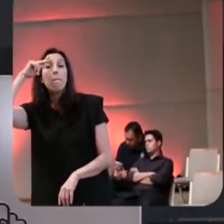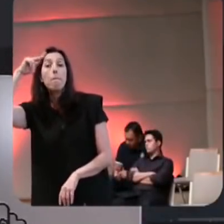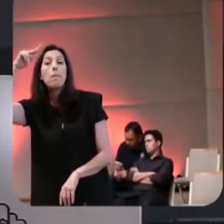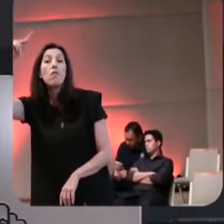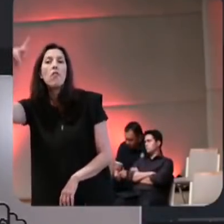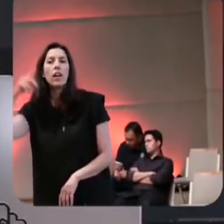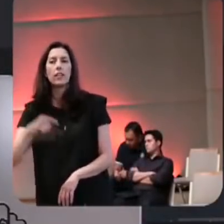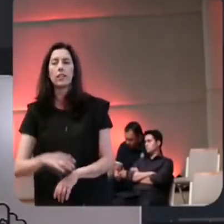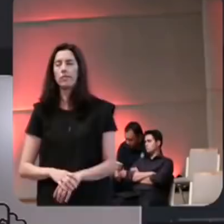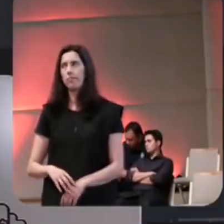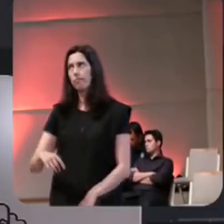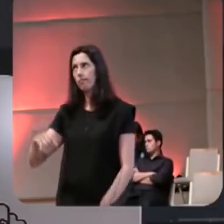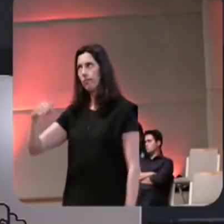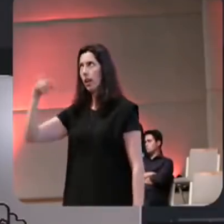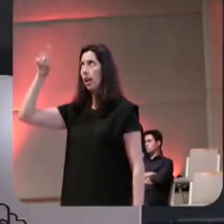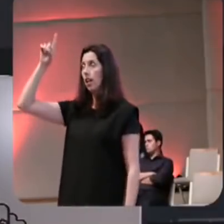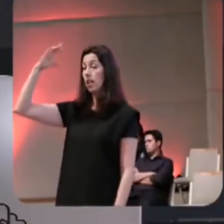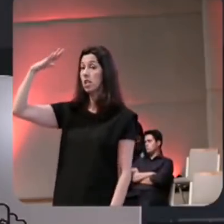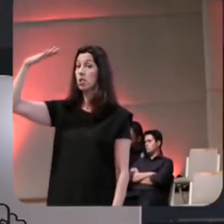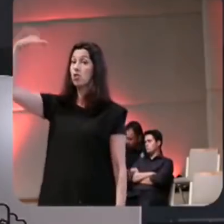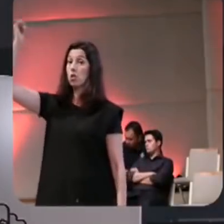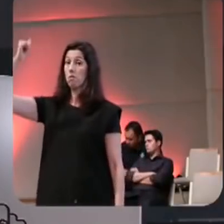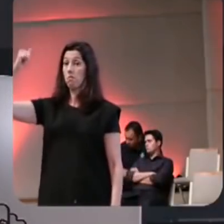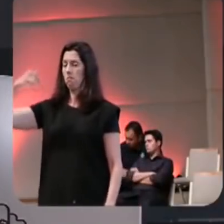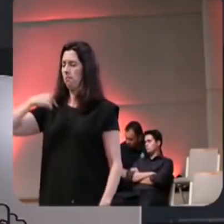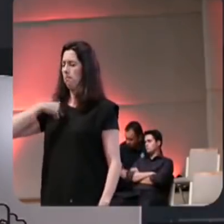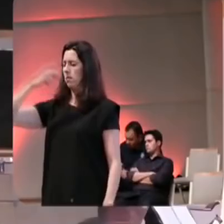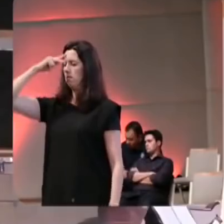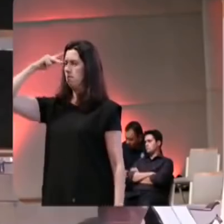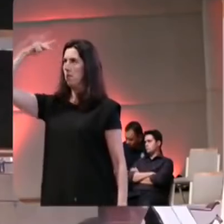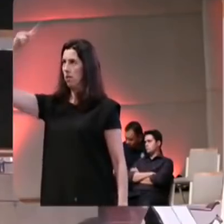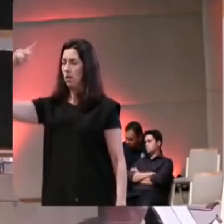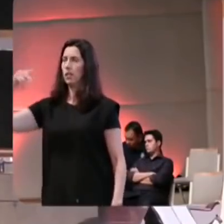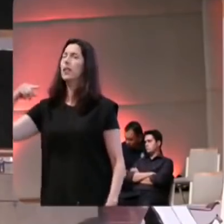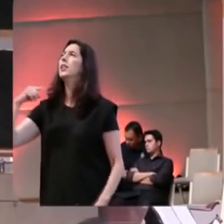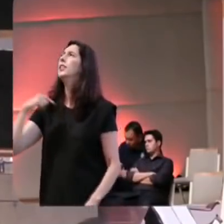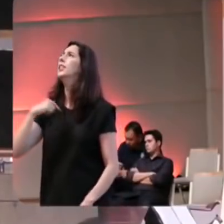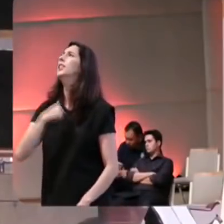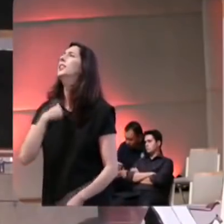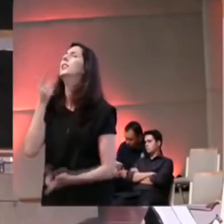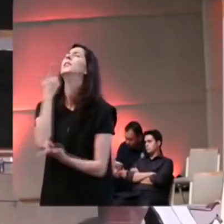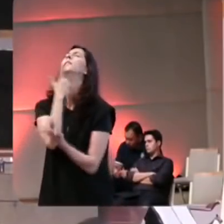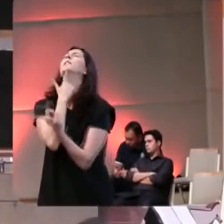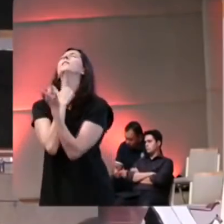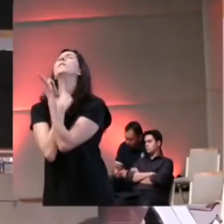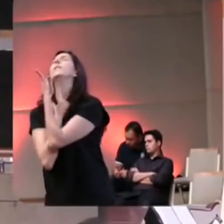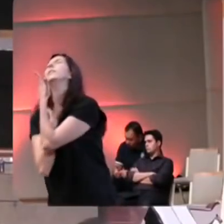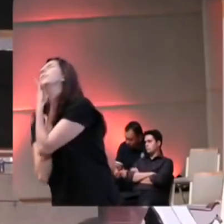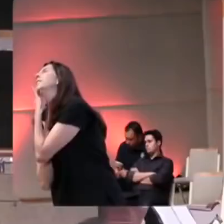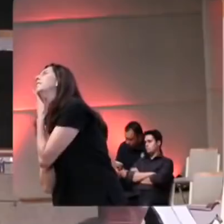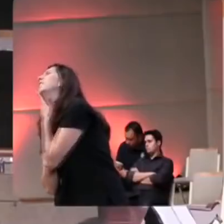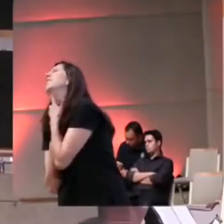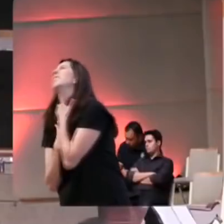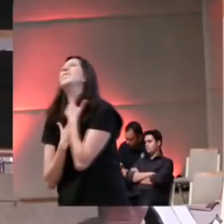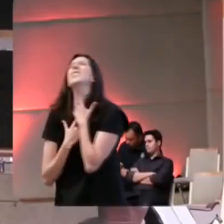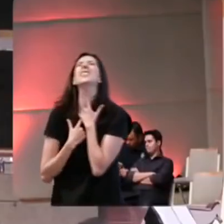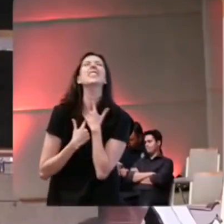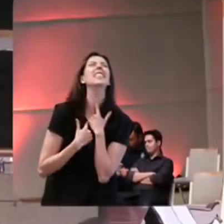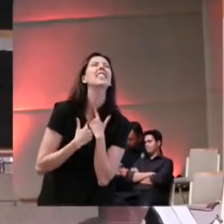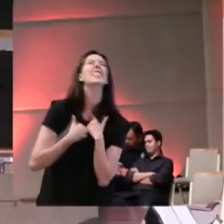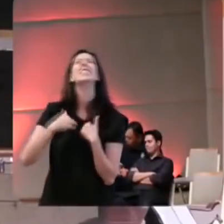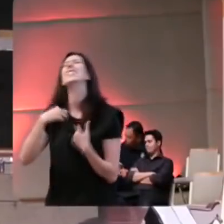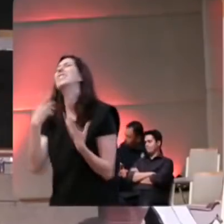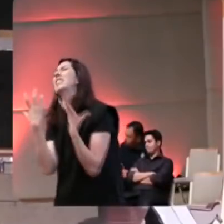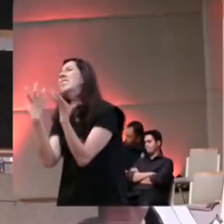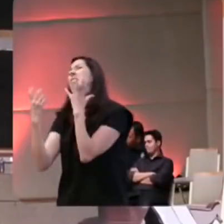não aceitou ser apenas profeta. Ele desejou ardentemente uma porção dobrada